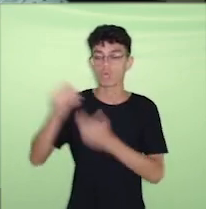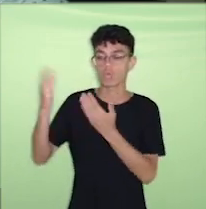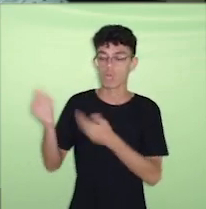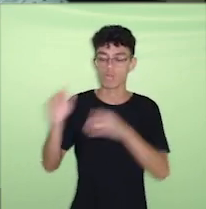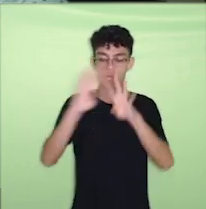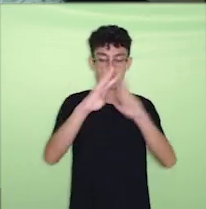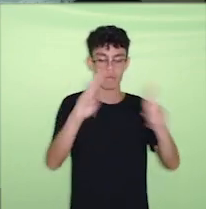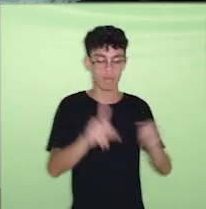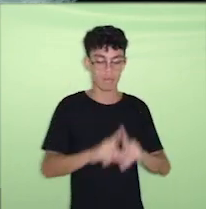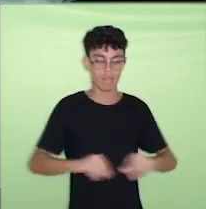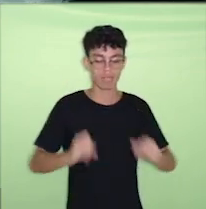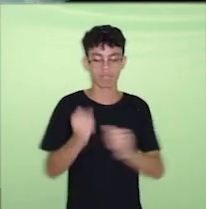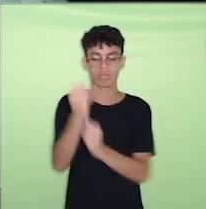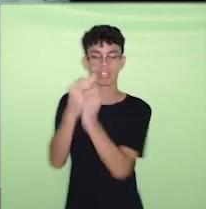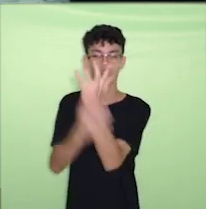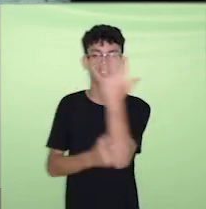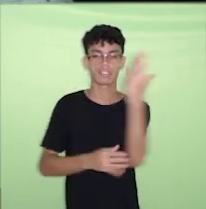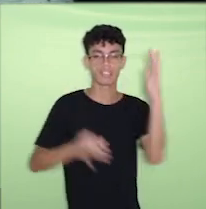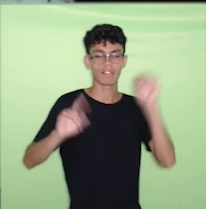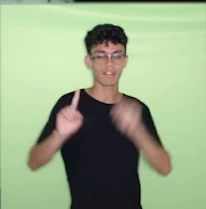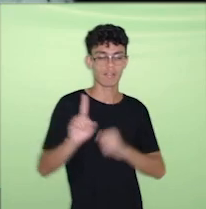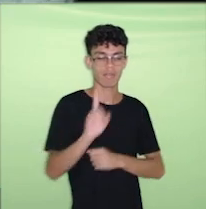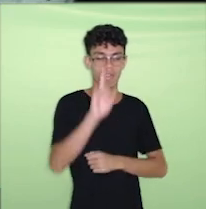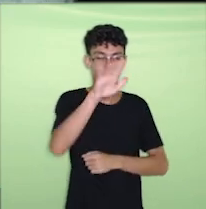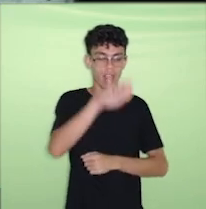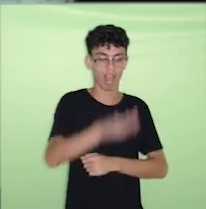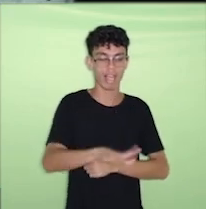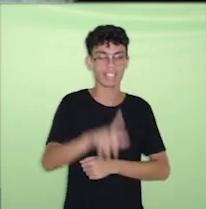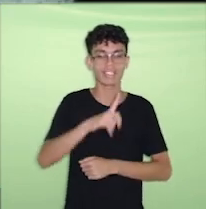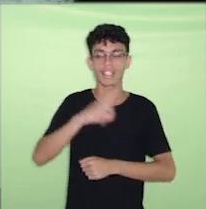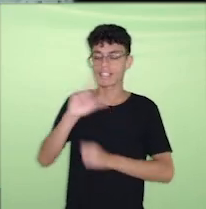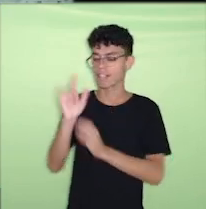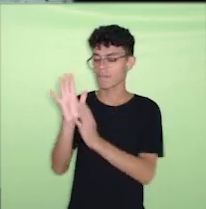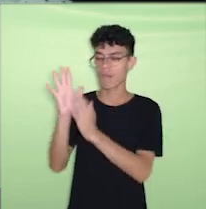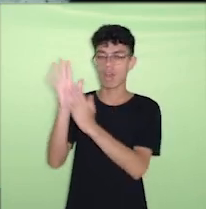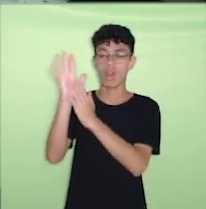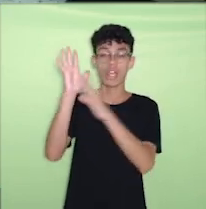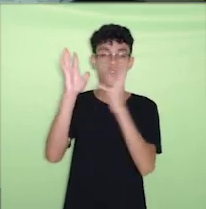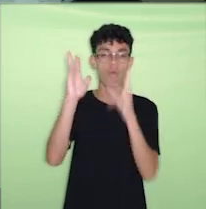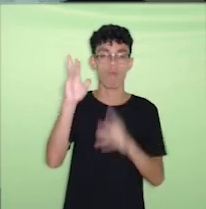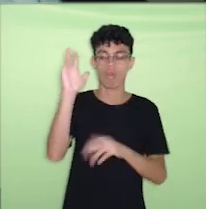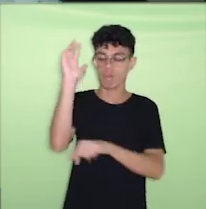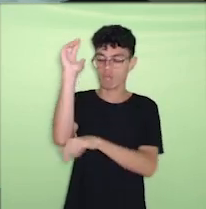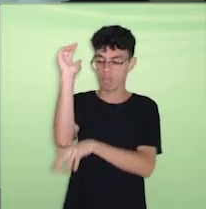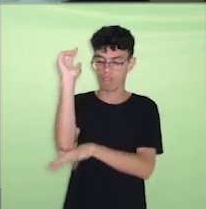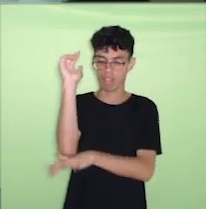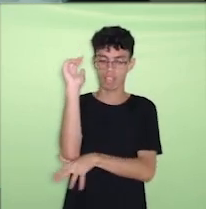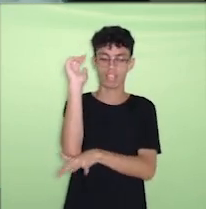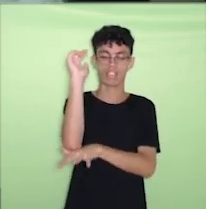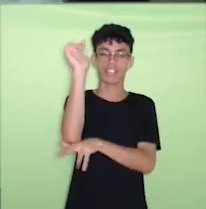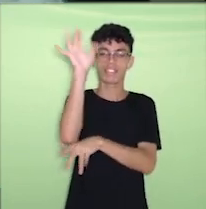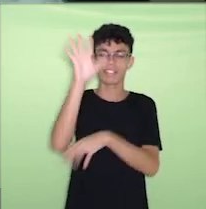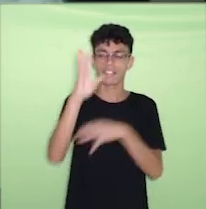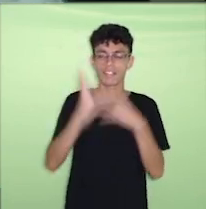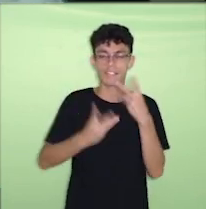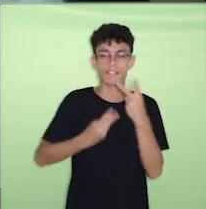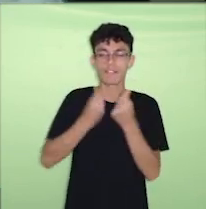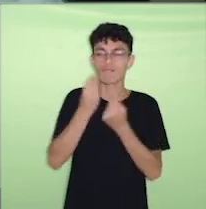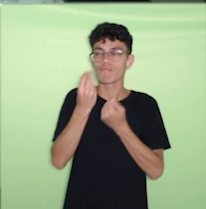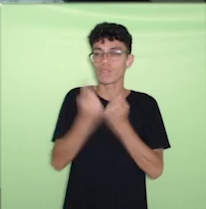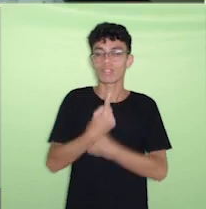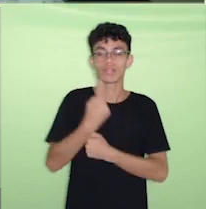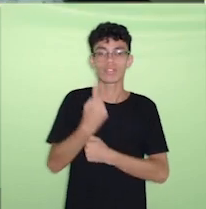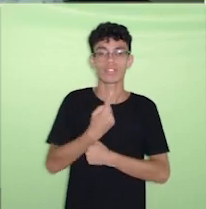umas águas. Tens ainda nas mãos a pequena raiz, a fibra delicada, que a si mesmo se construía em